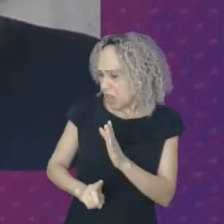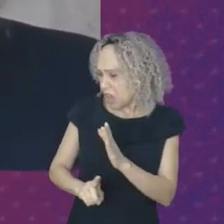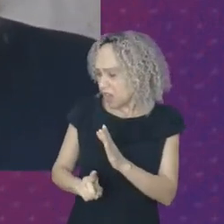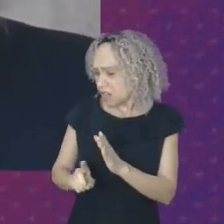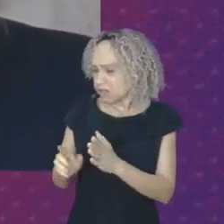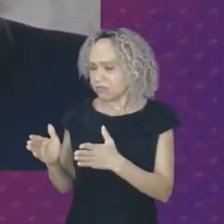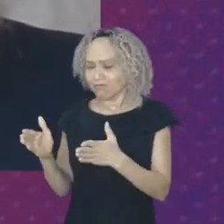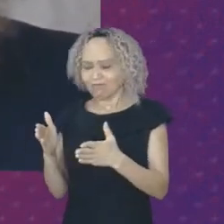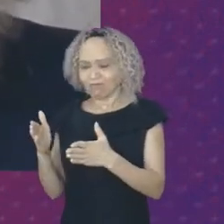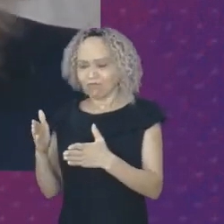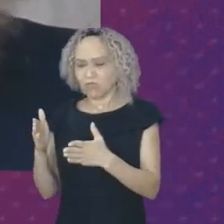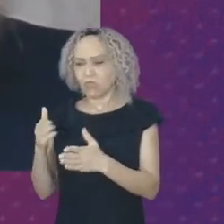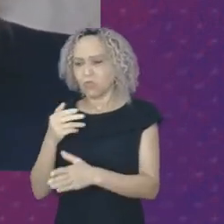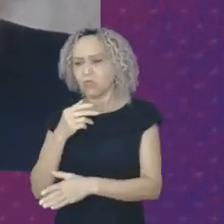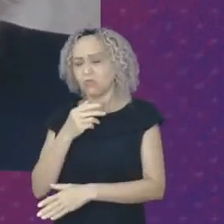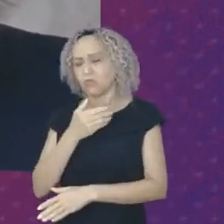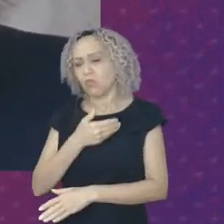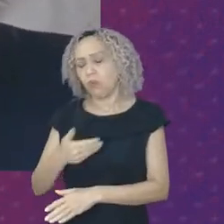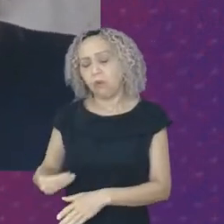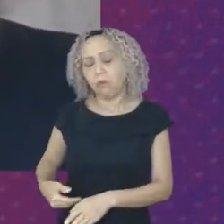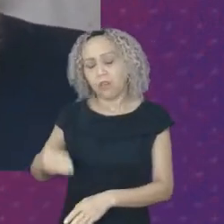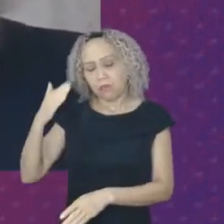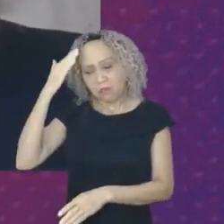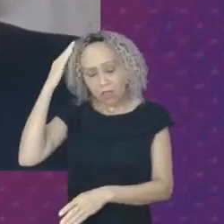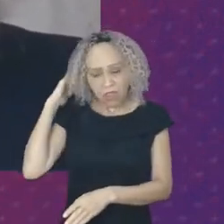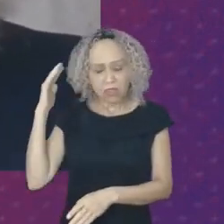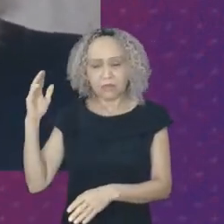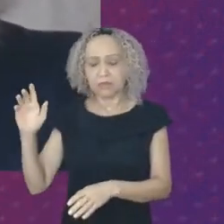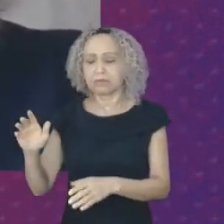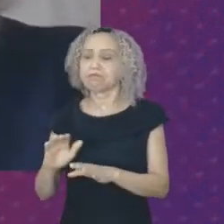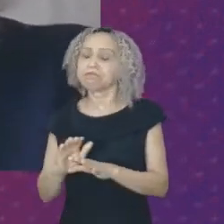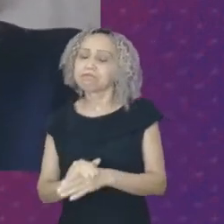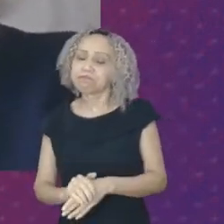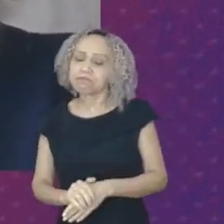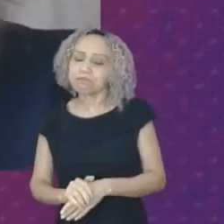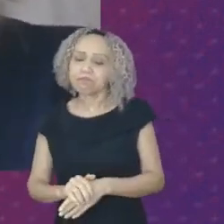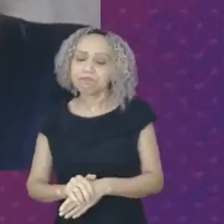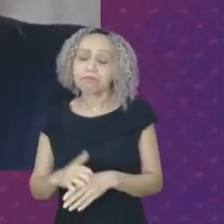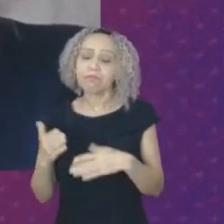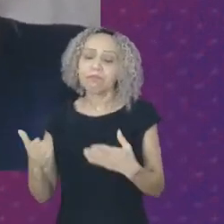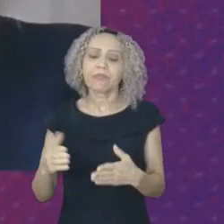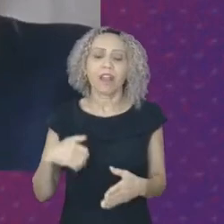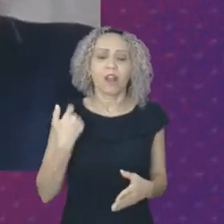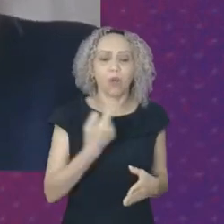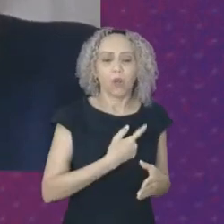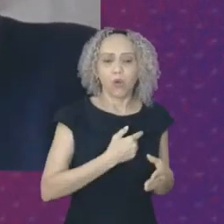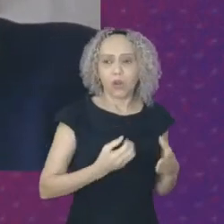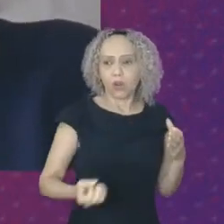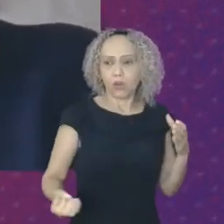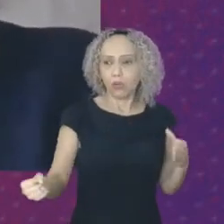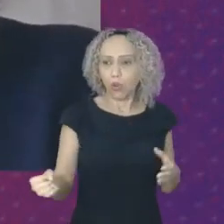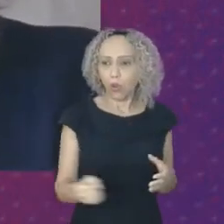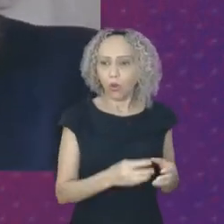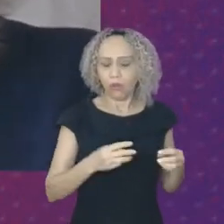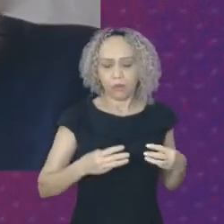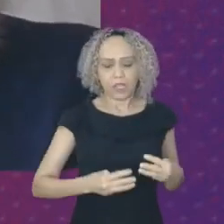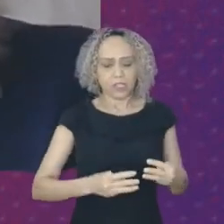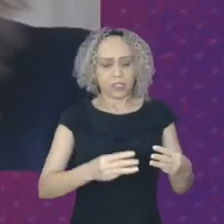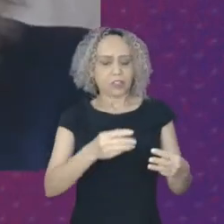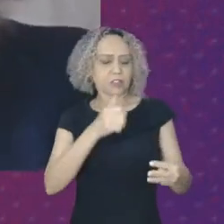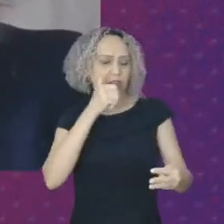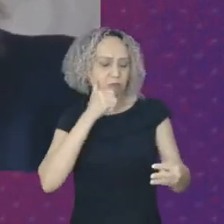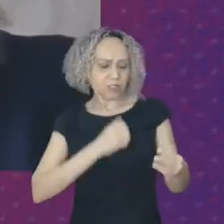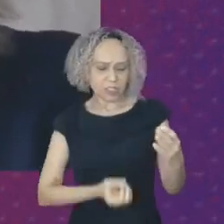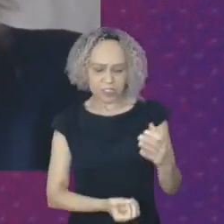desmonte trouxe impactos fortes. O que que nós, agora, no novo Ministério das Mulheres, né, no